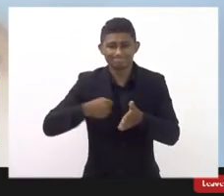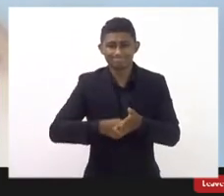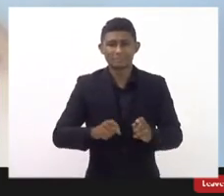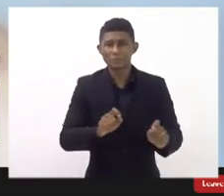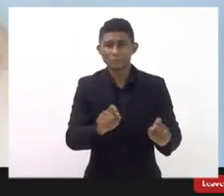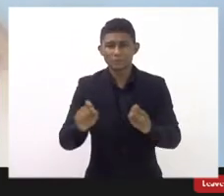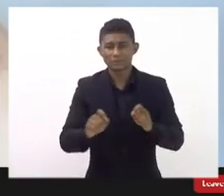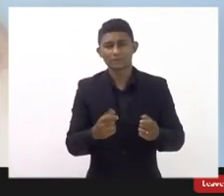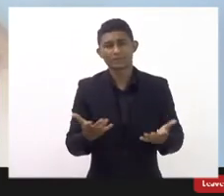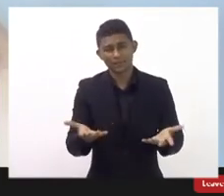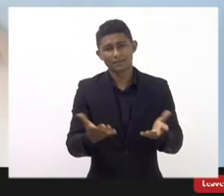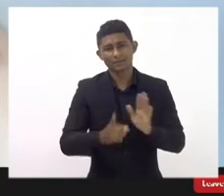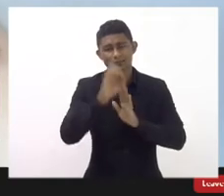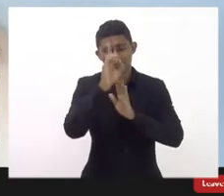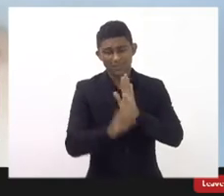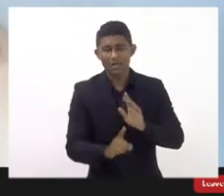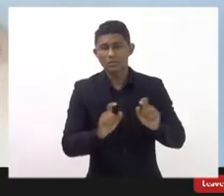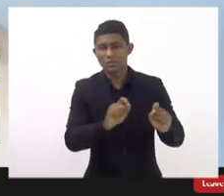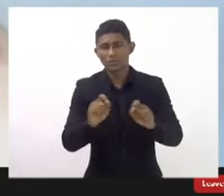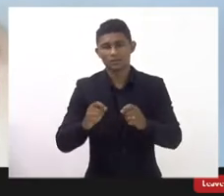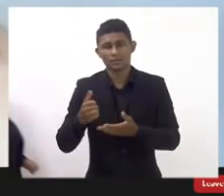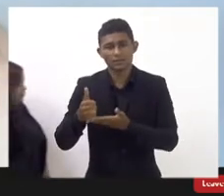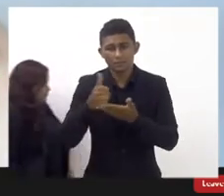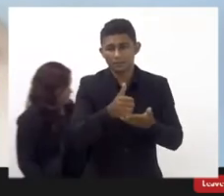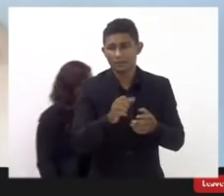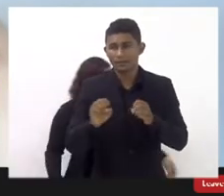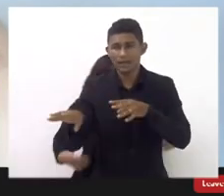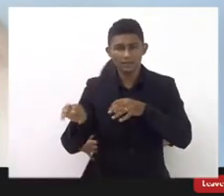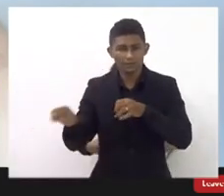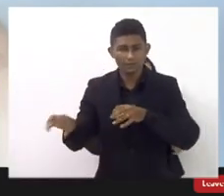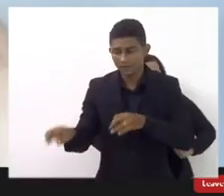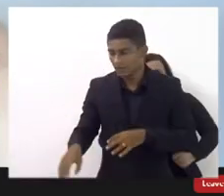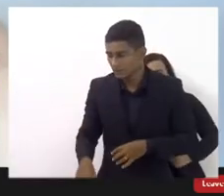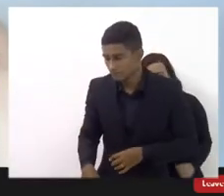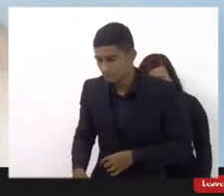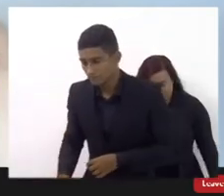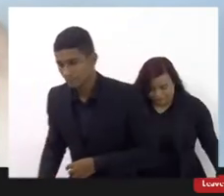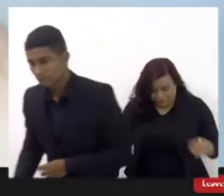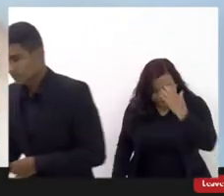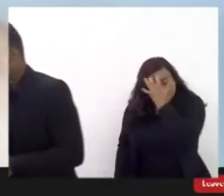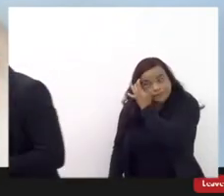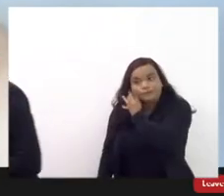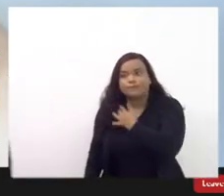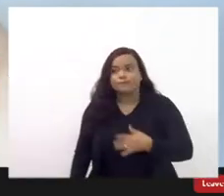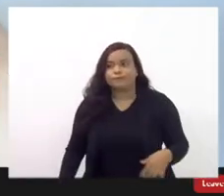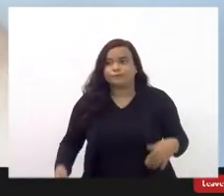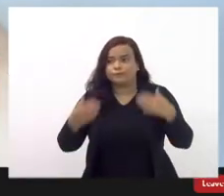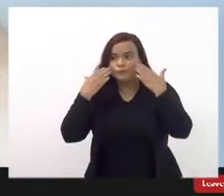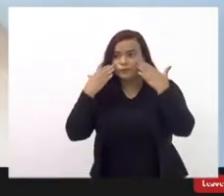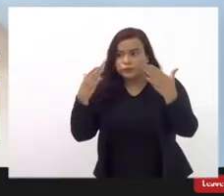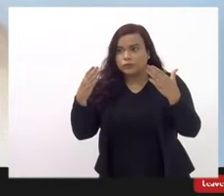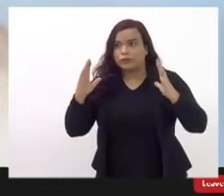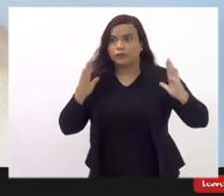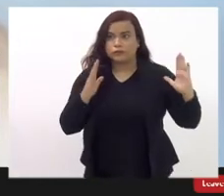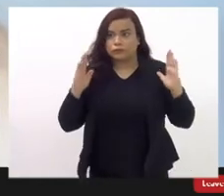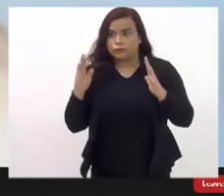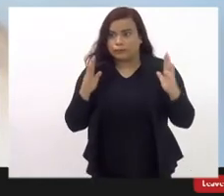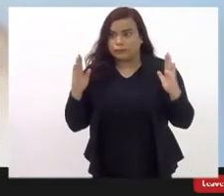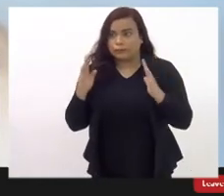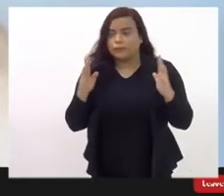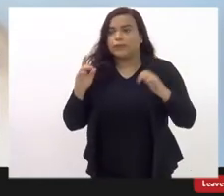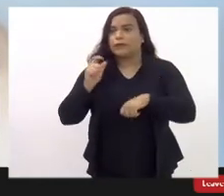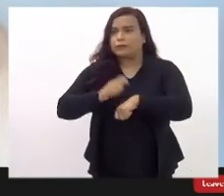efetivação e garantia do direito ao transporte e à educação. E eu destaco ainda que mesmo num curto espaço de tempo, né, em que a